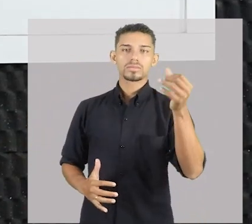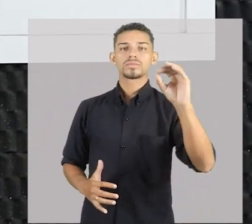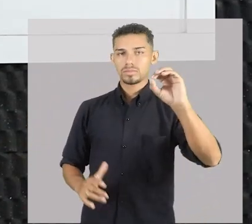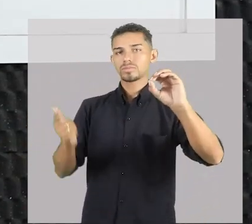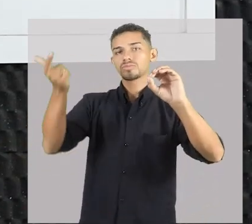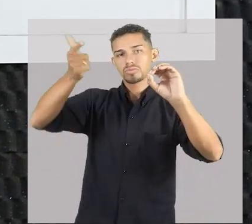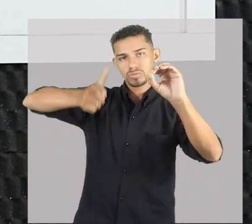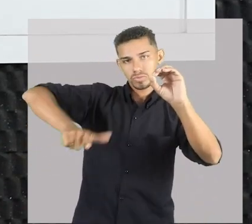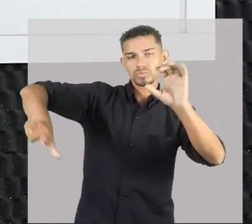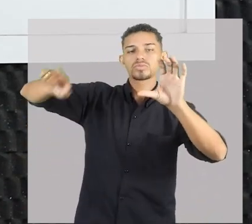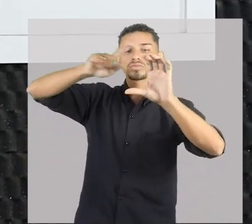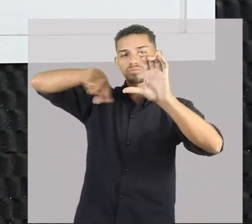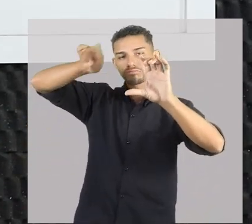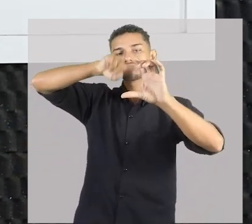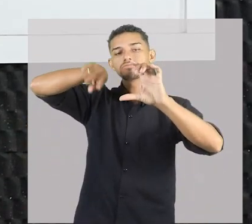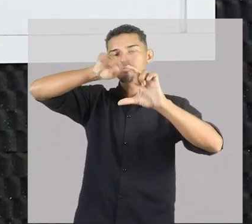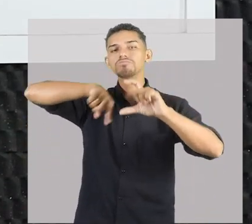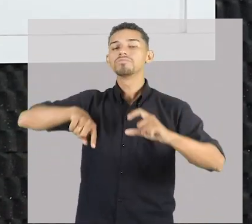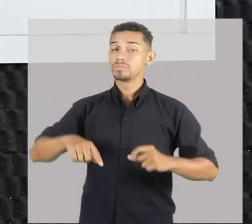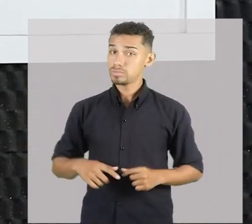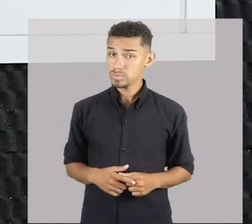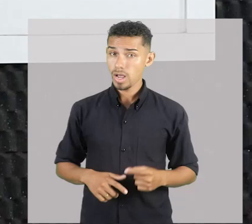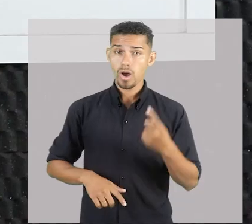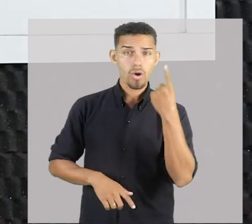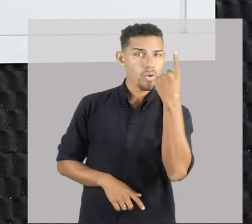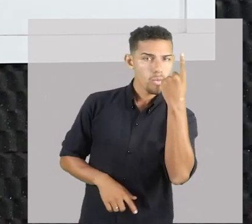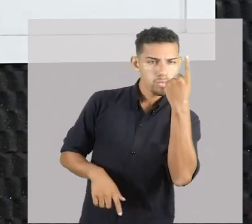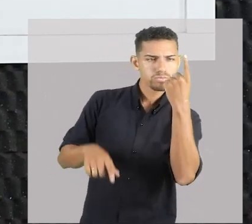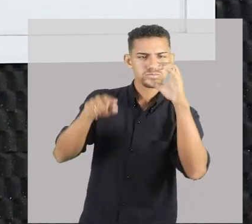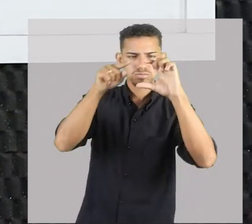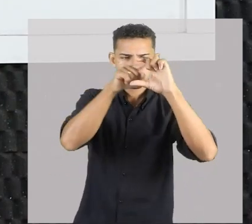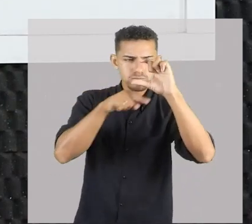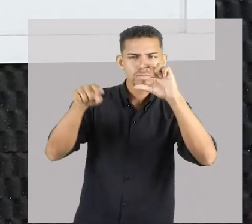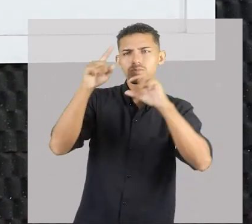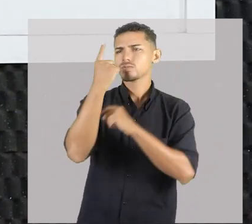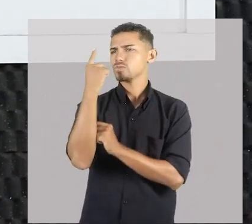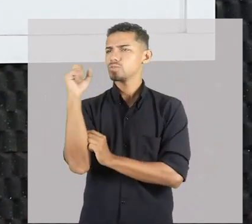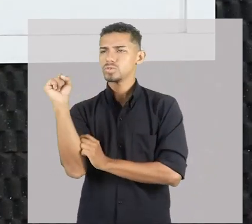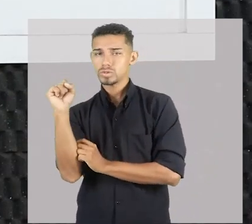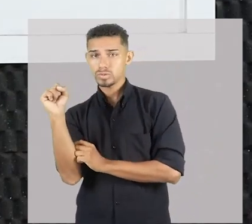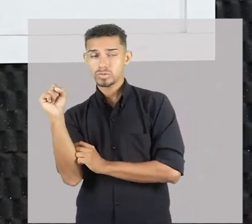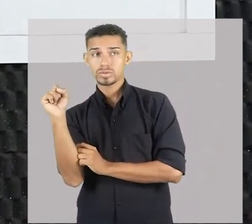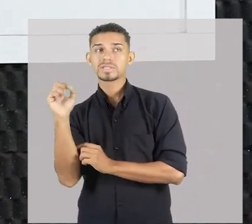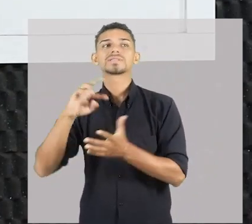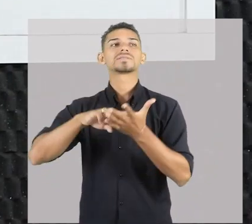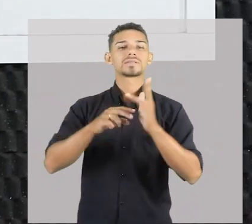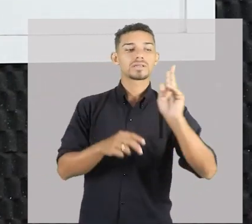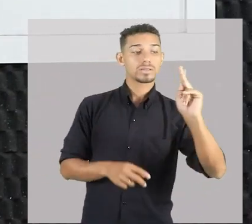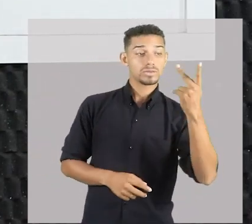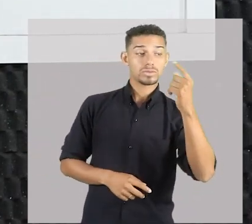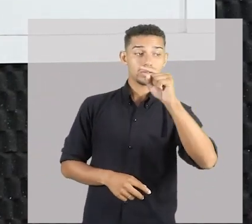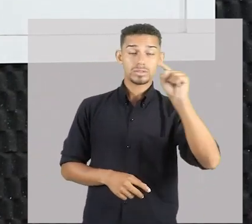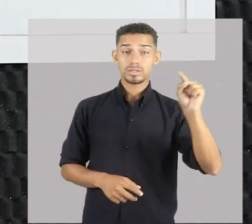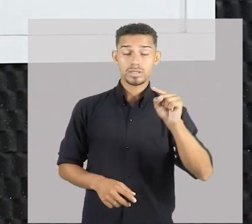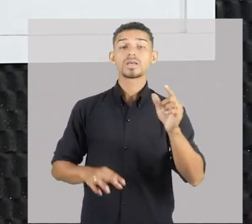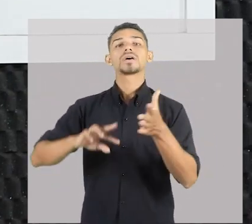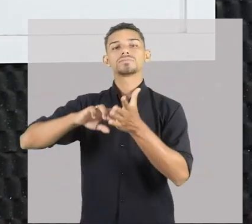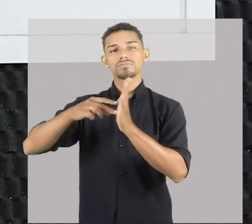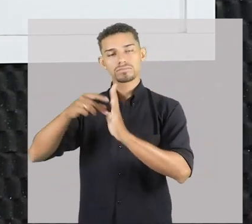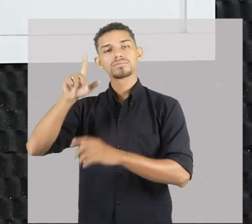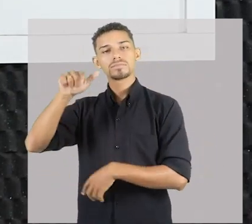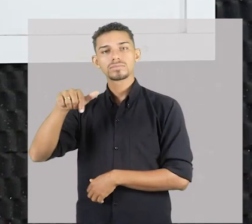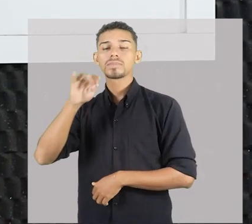60 voltas. Então, ó, uma volta por segundo, que é o Hertz, equivale a